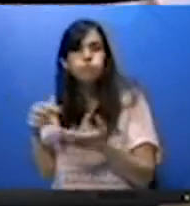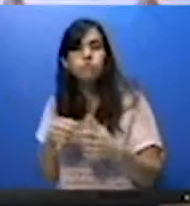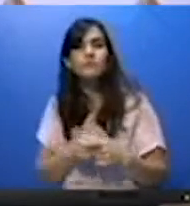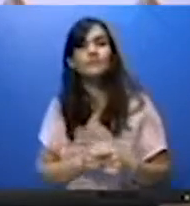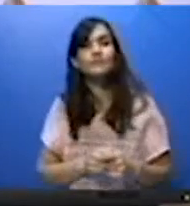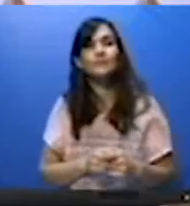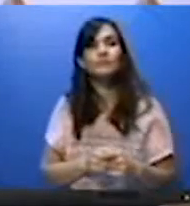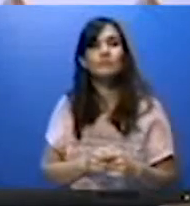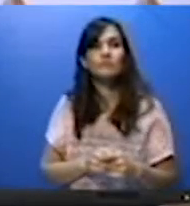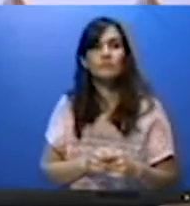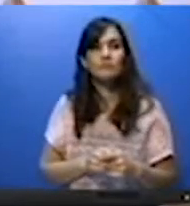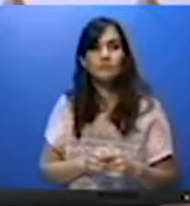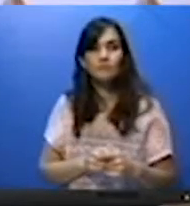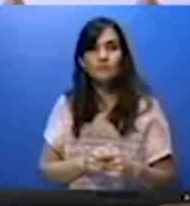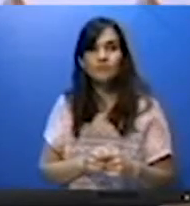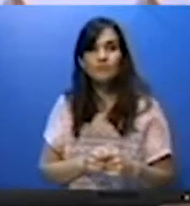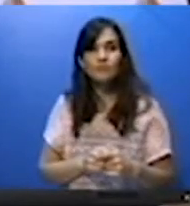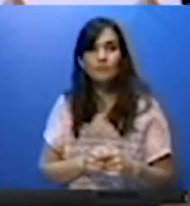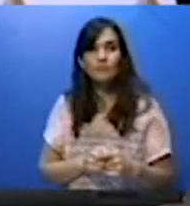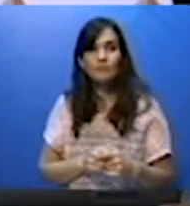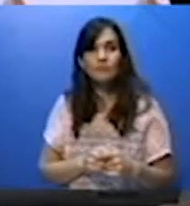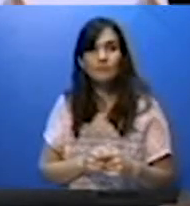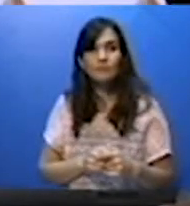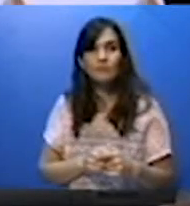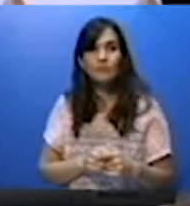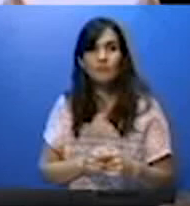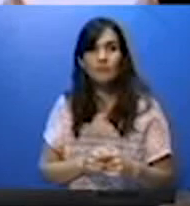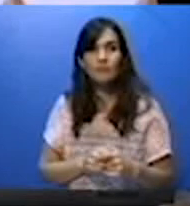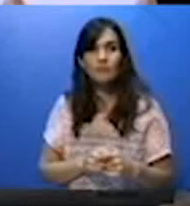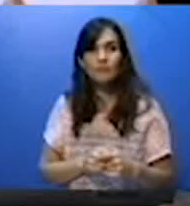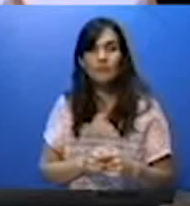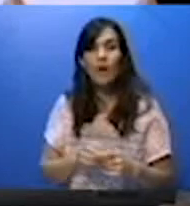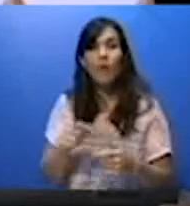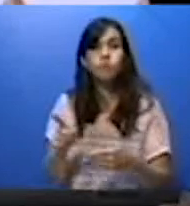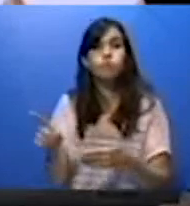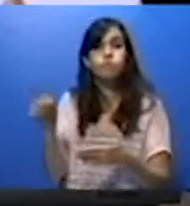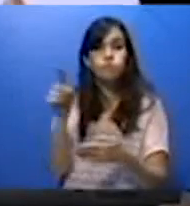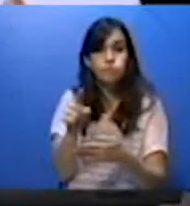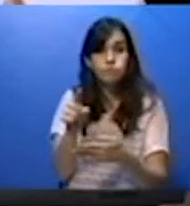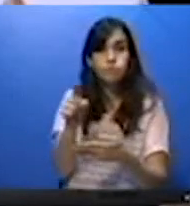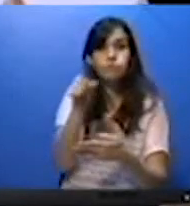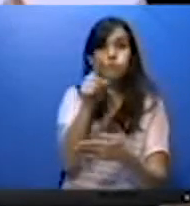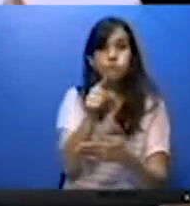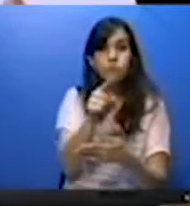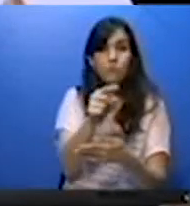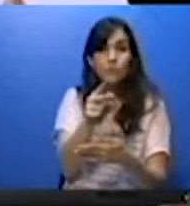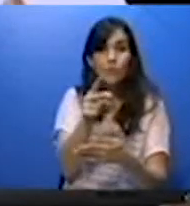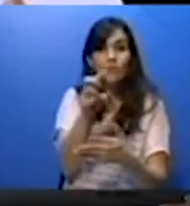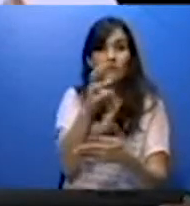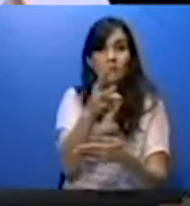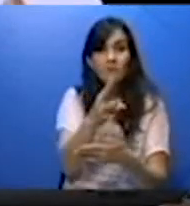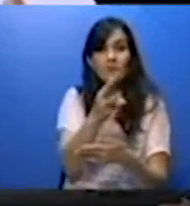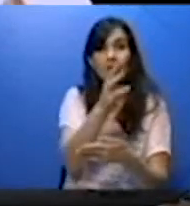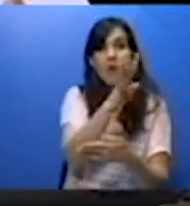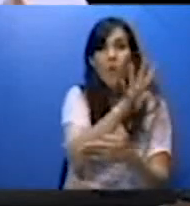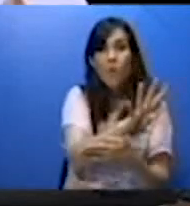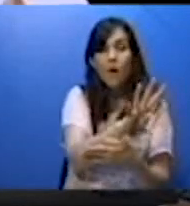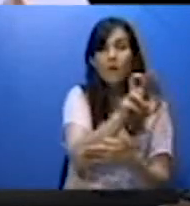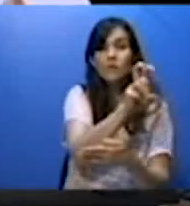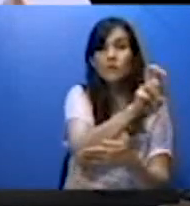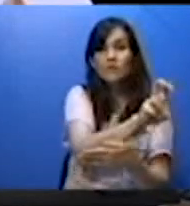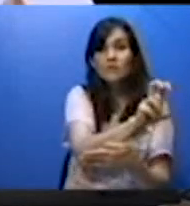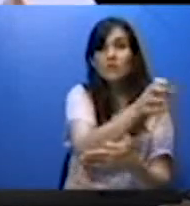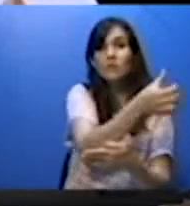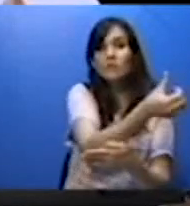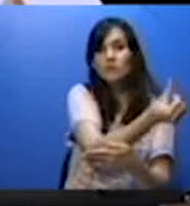tá sai aqui do 28 1 2 3 4 5